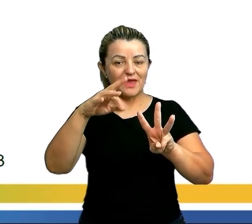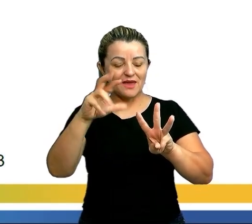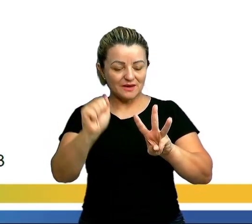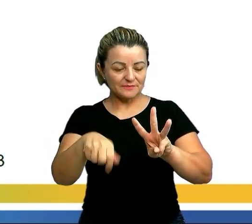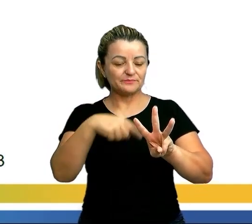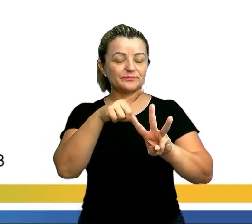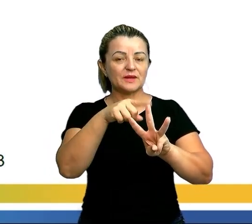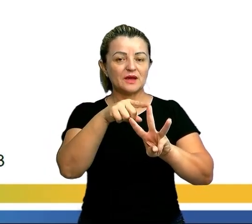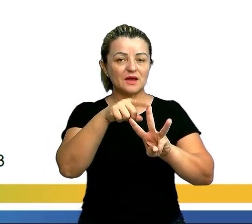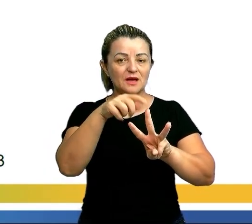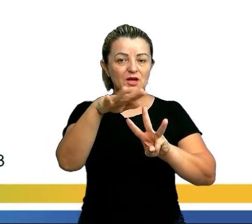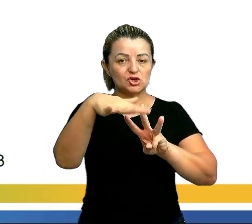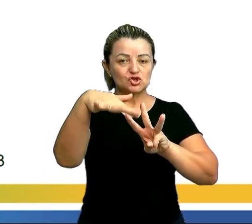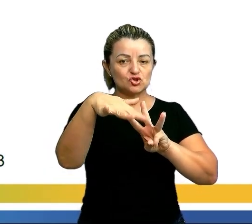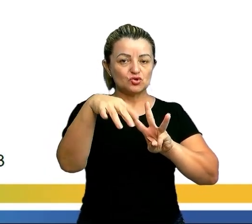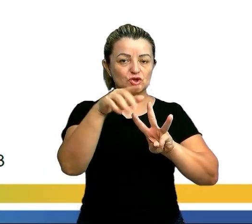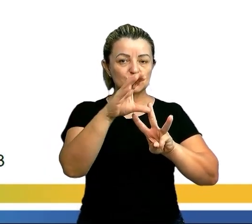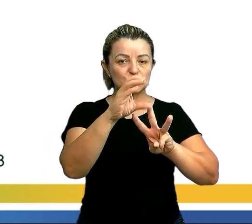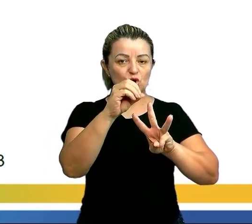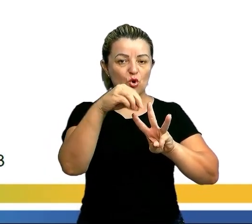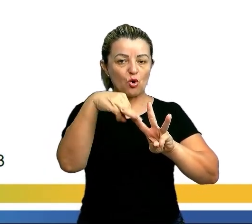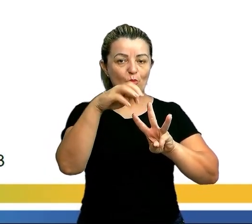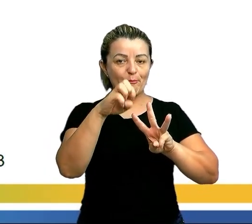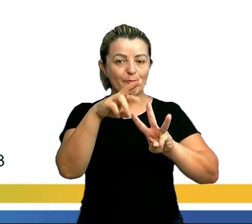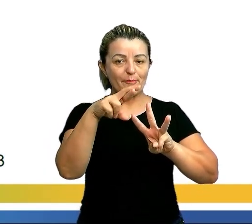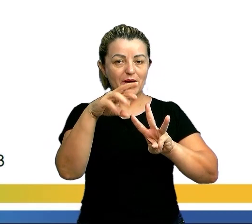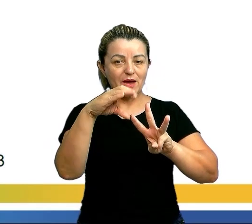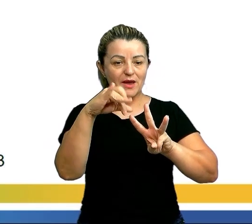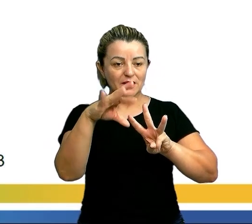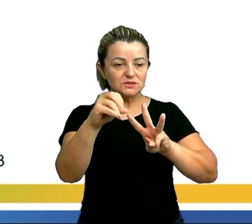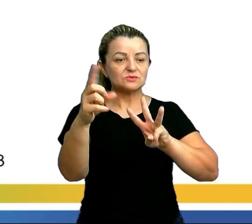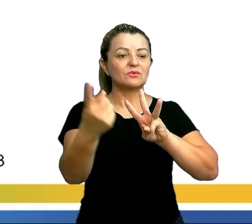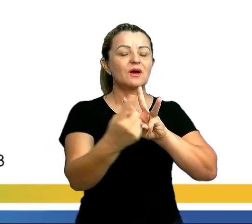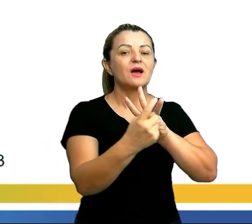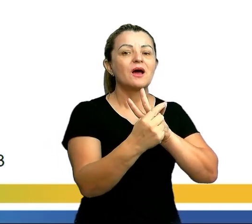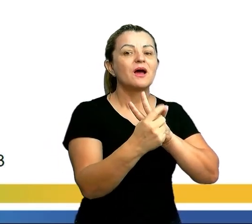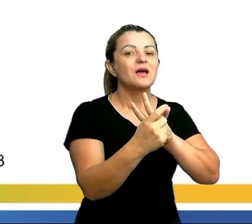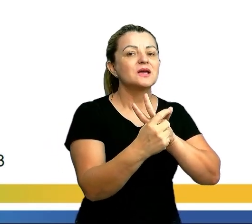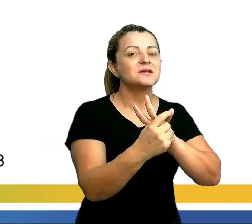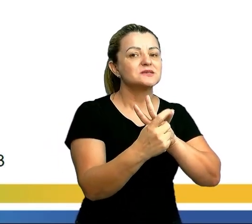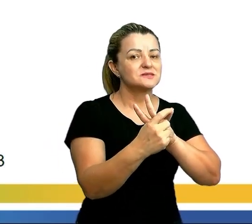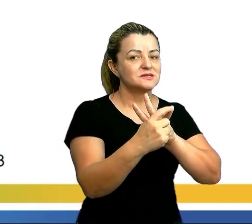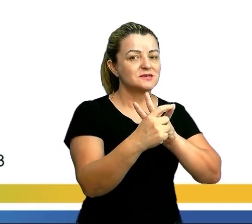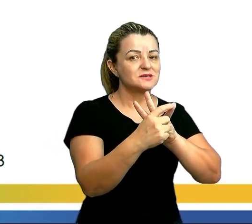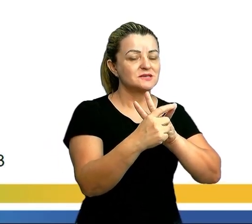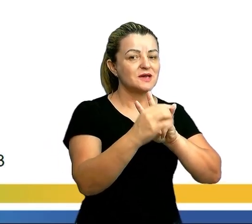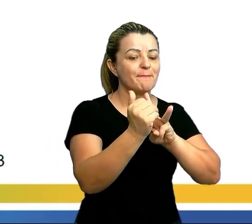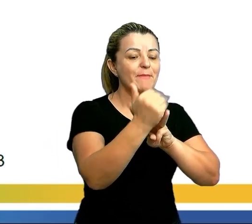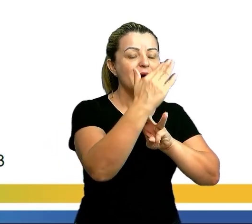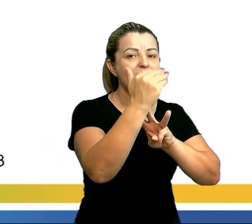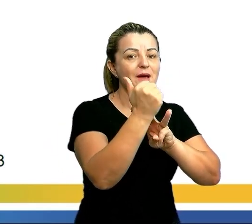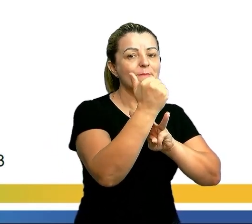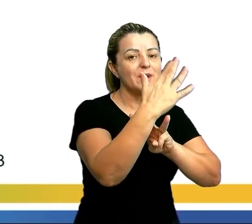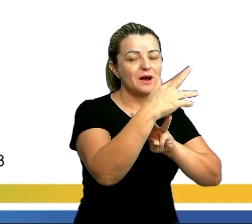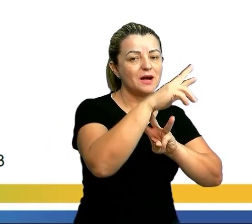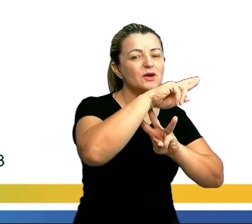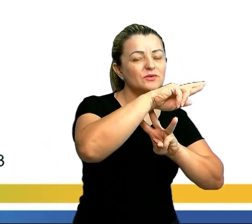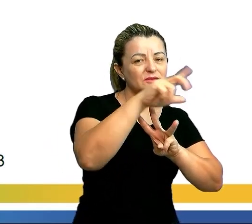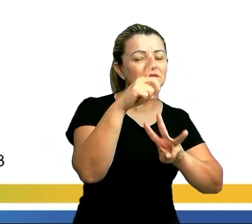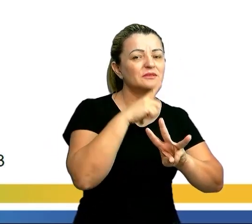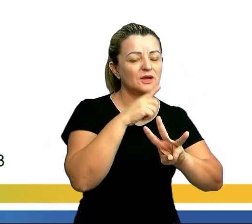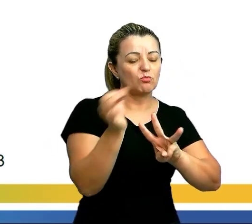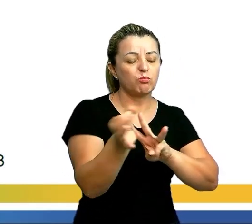né, que é a taxa externa comum, propõe a circulação de pessoas e serviços.